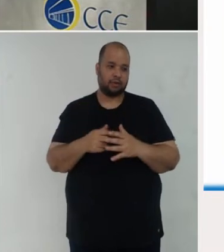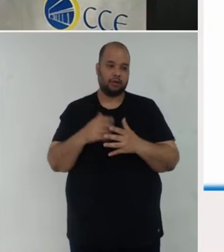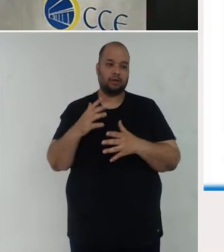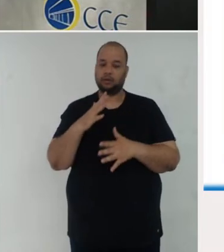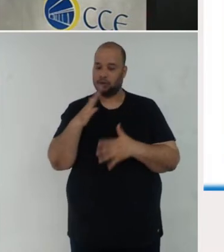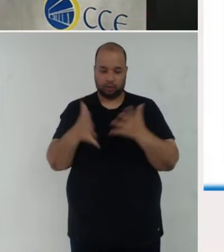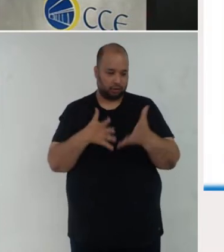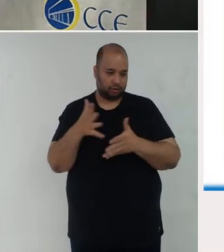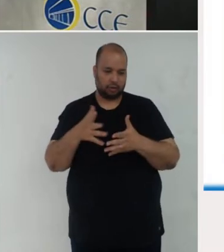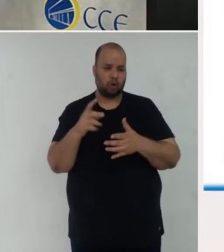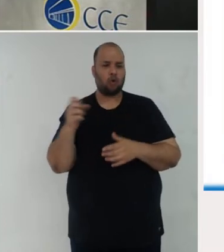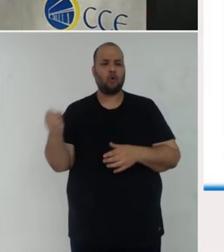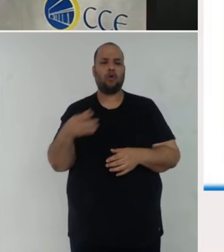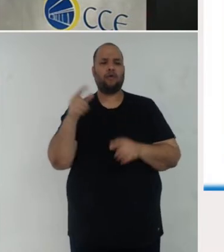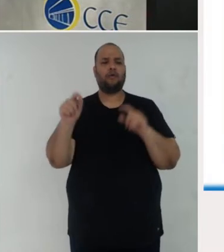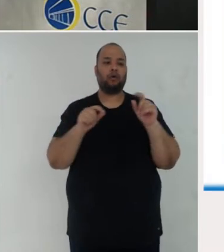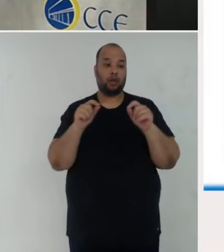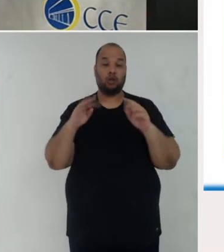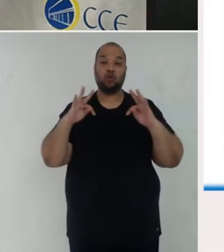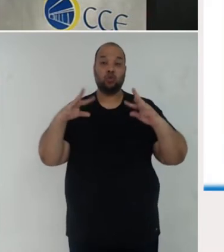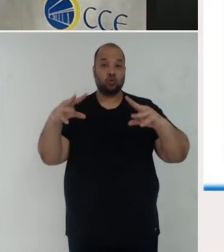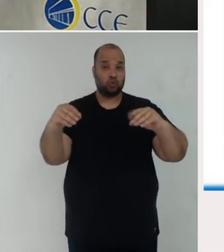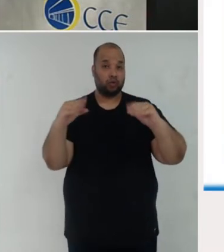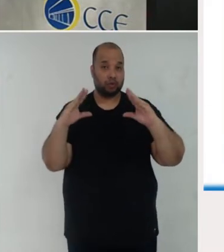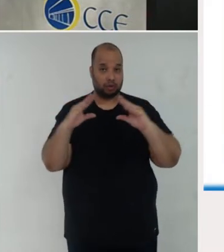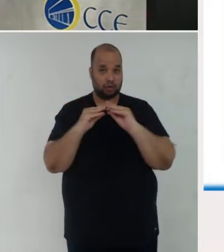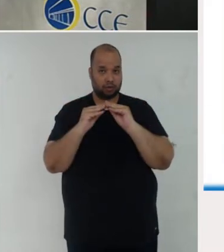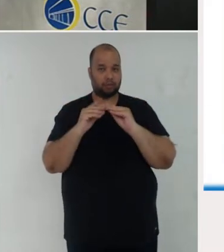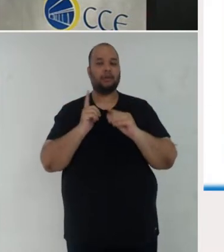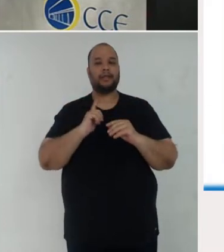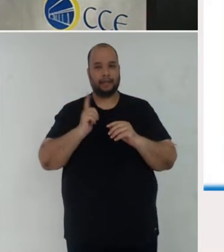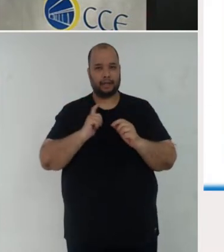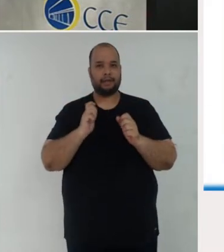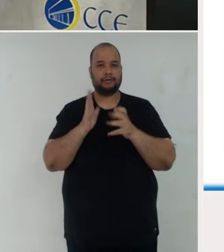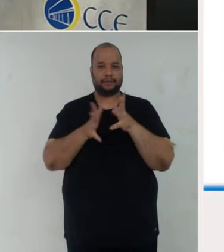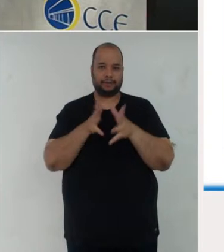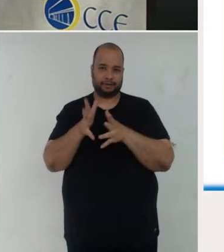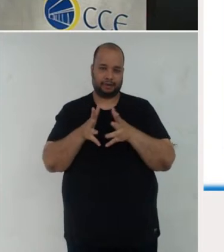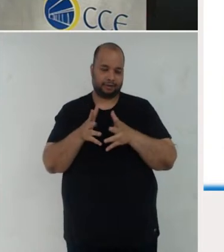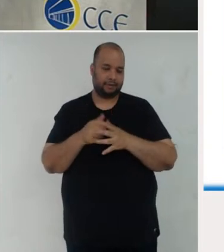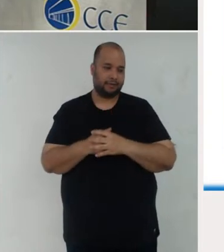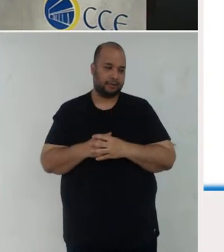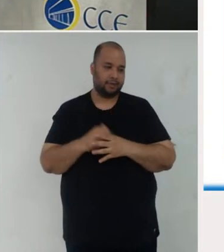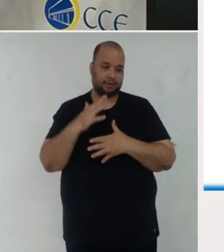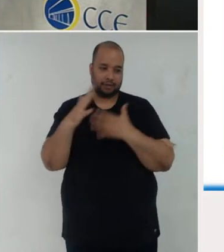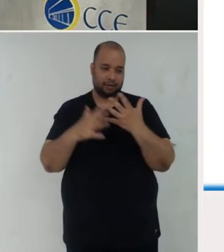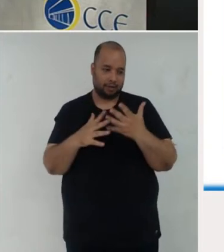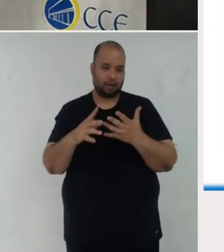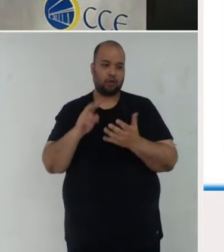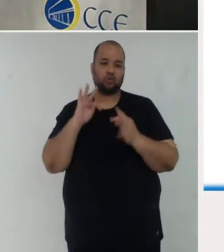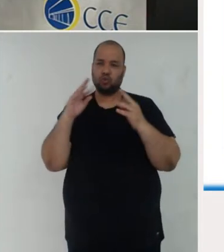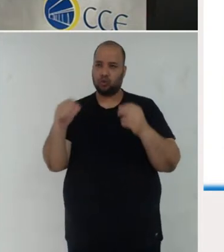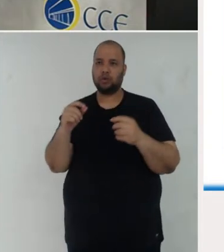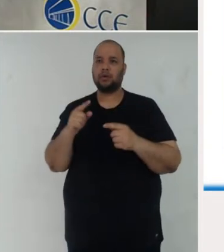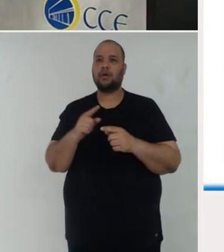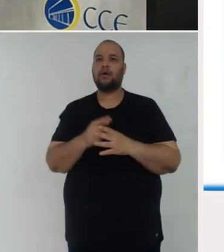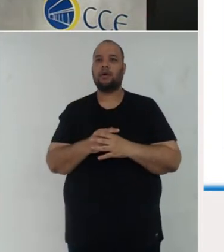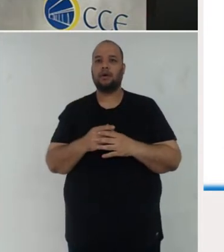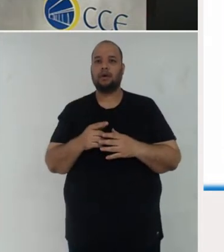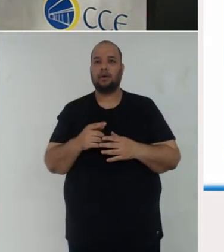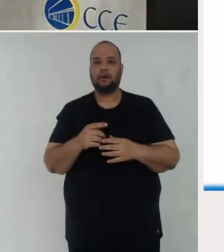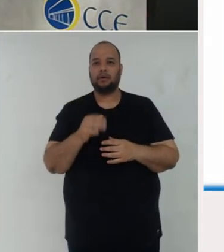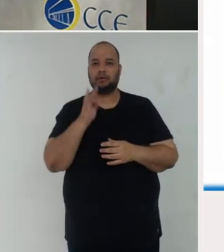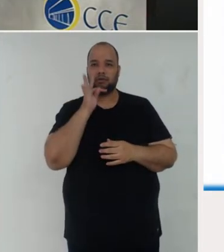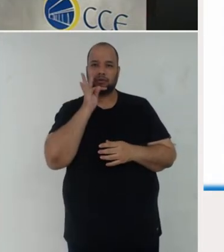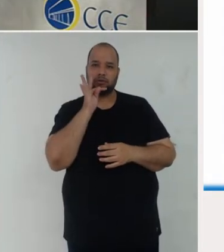ele tem inovador? Todos os resumos foram traduzidos para Libras, inclusive pelo Tiago Coimbra, que hoje